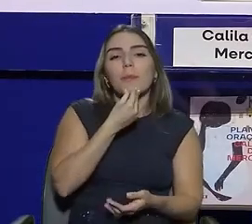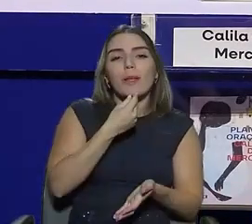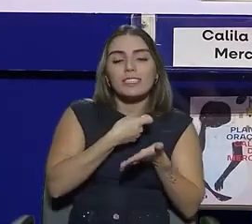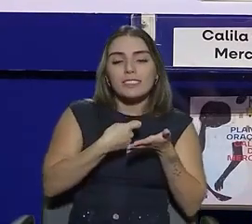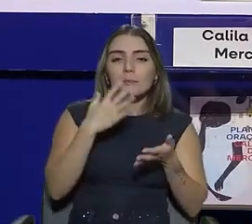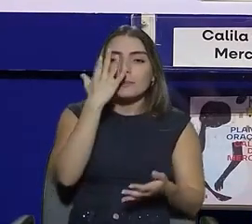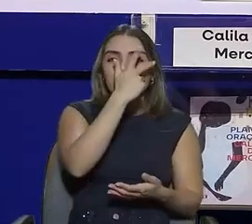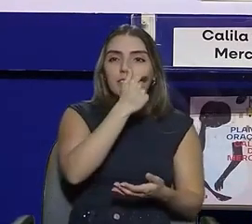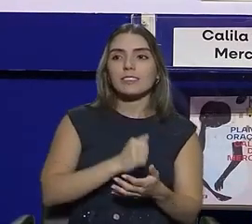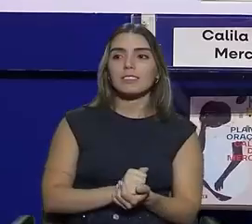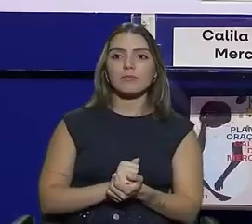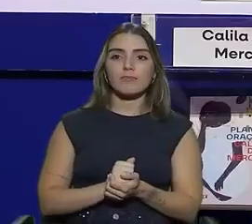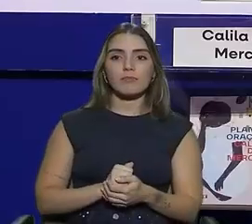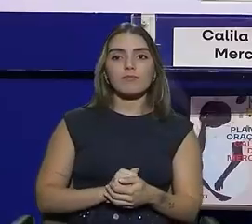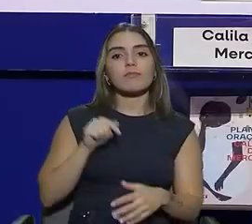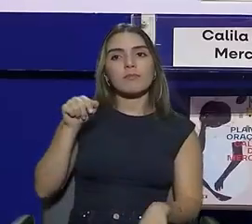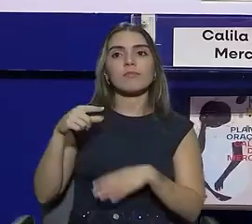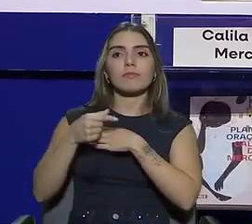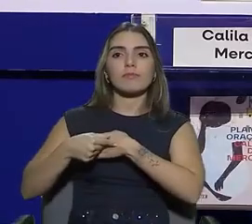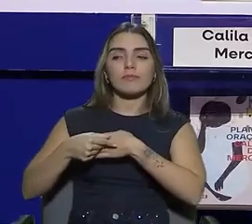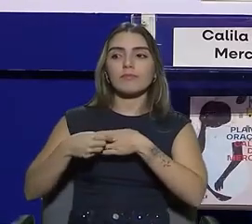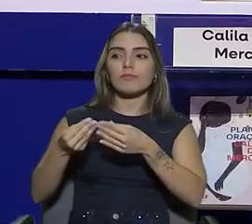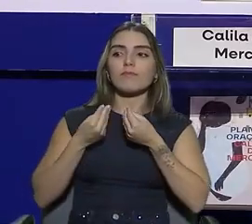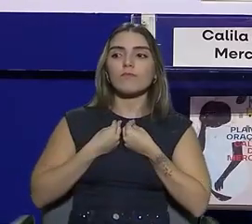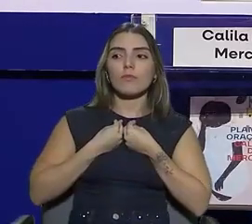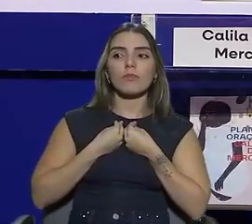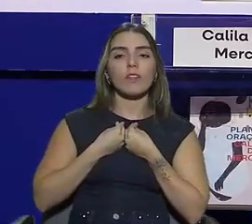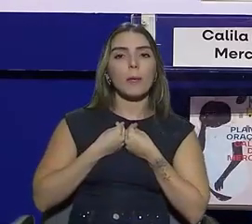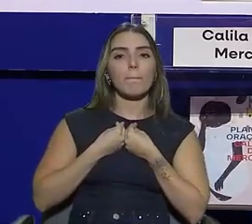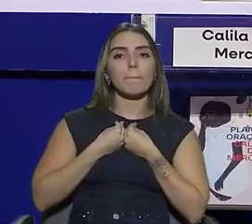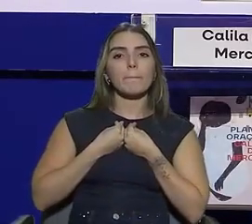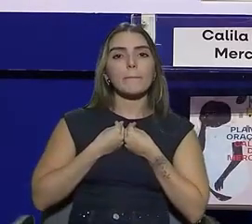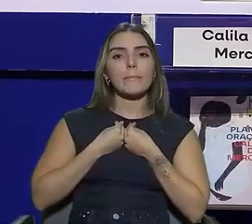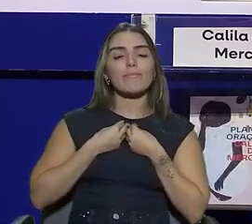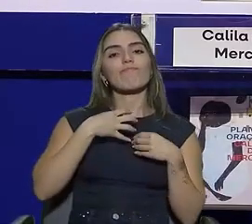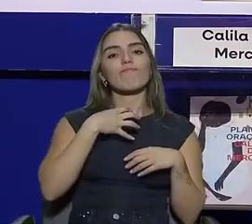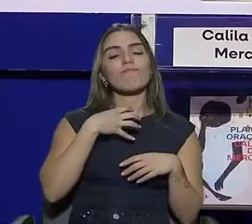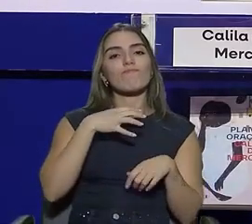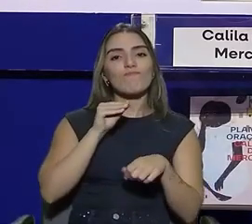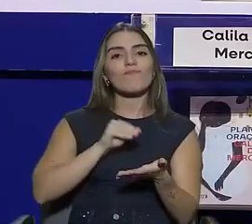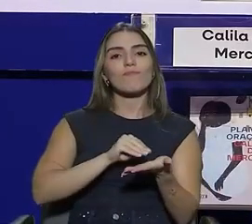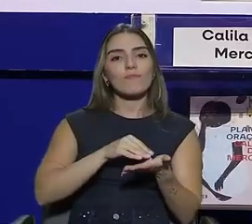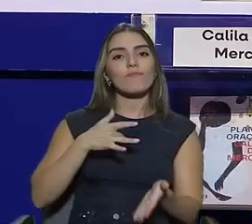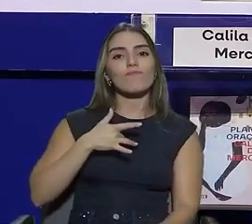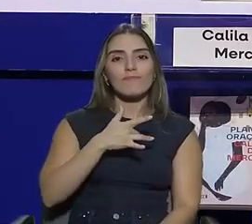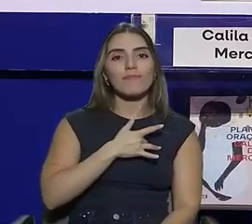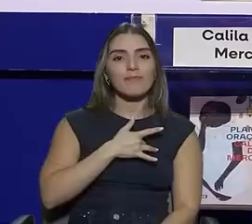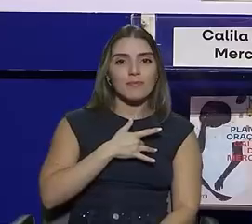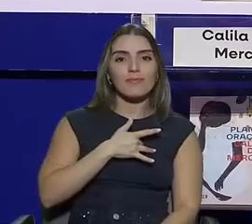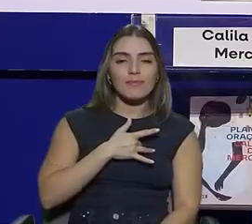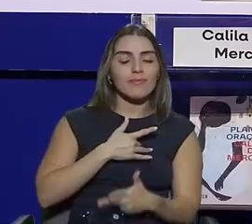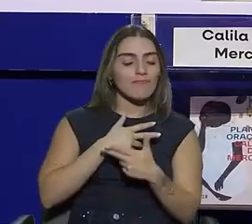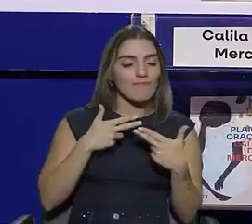dando isso foi o Bandeira, mas o Bandeira foi me dando também uma falta de saúde para muita coisa.